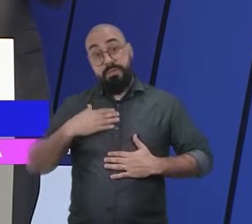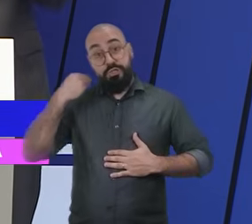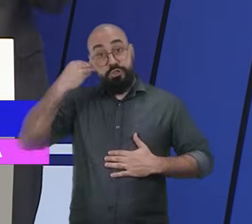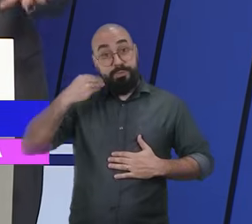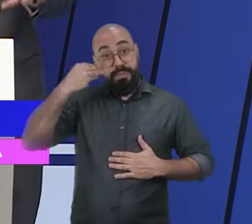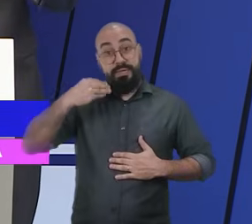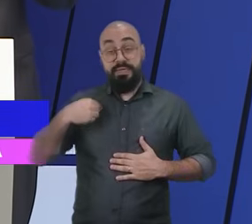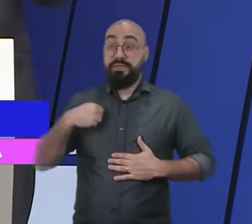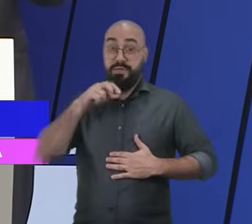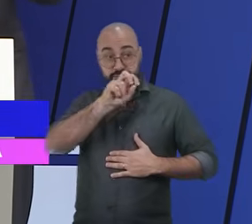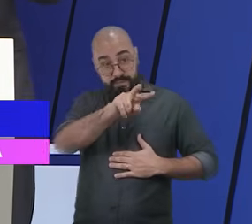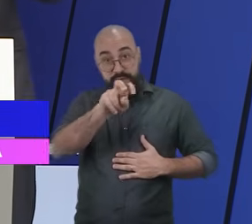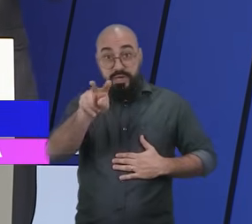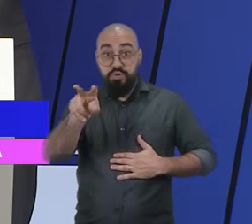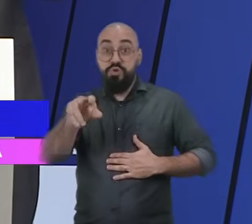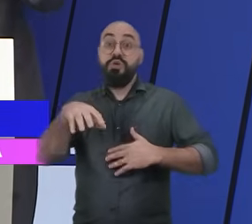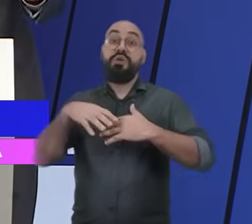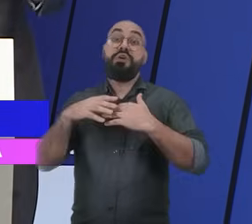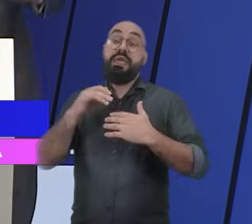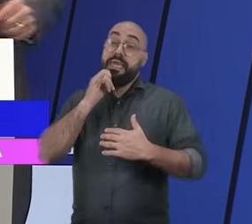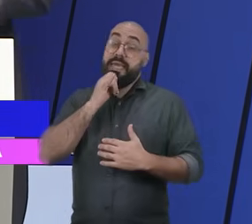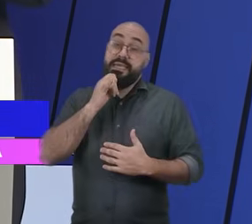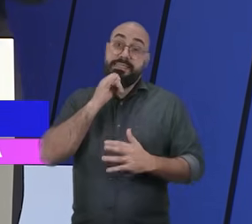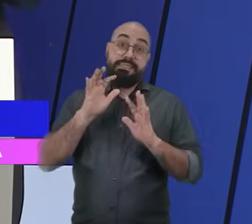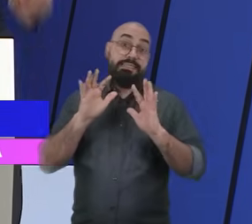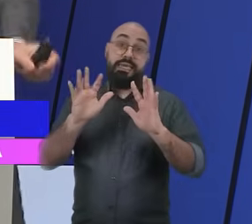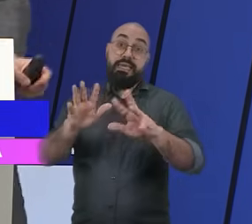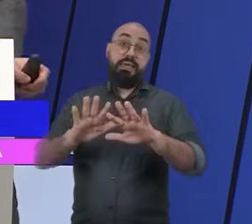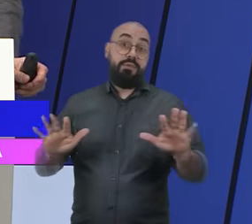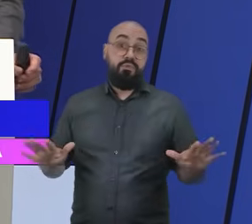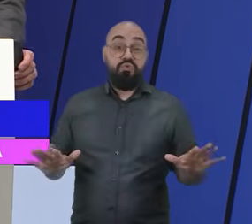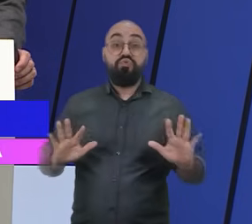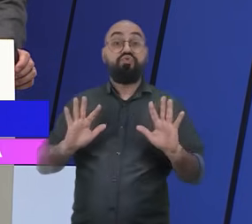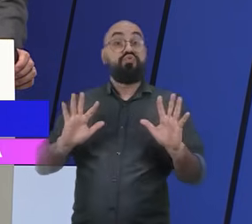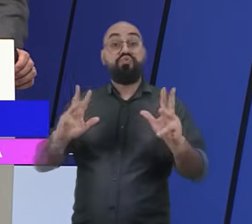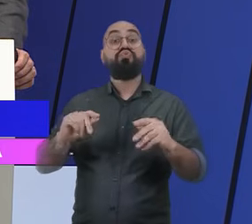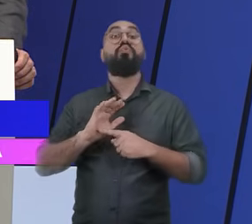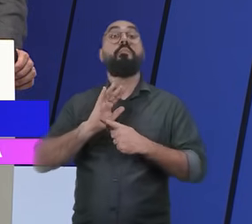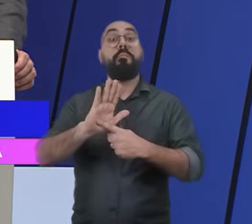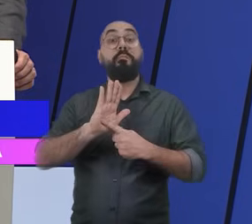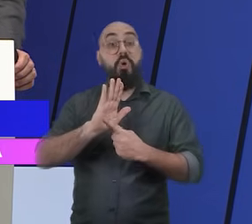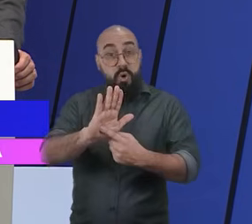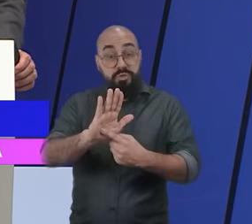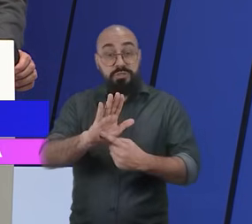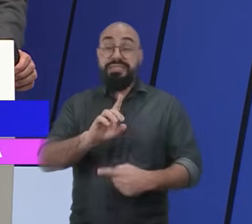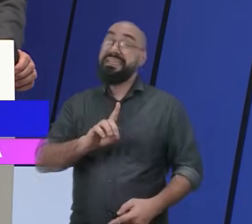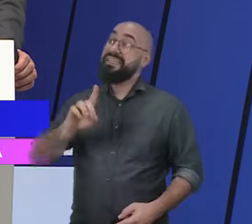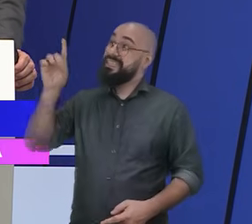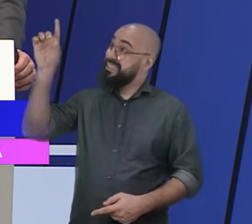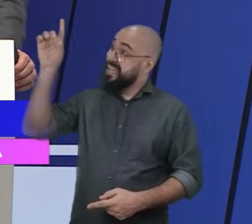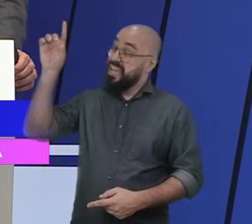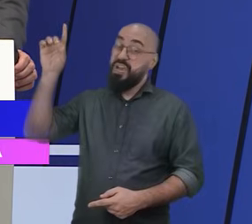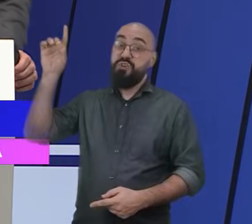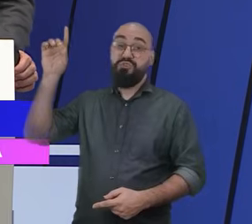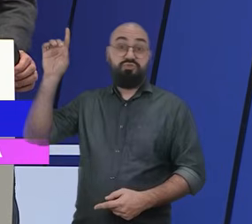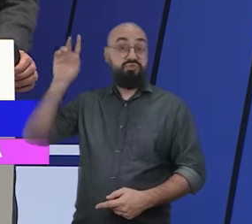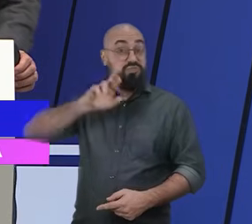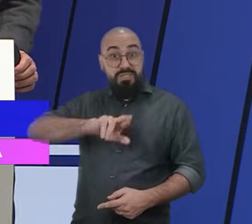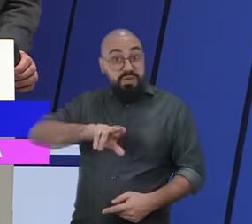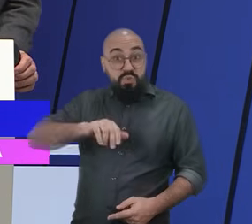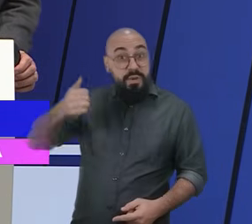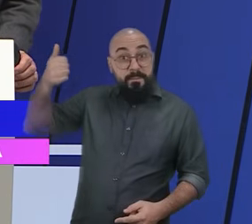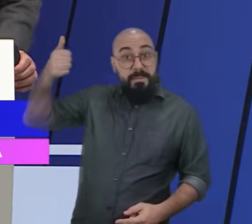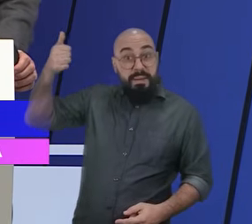eu tenho vivido, daquilo que eu tenho visto. Tudo isso me mostra que quando Deus não está em